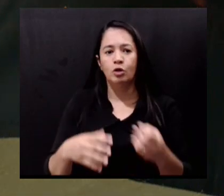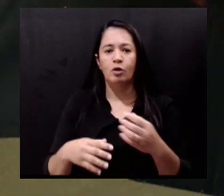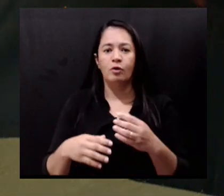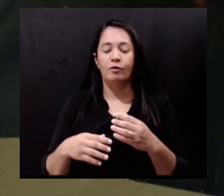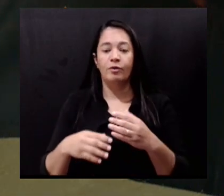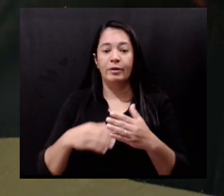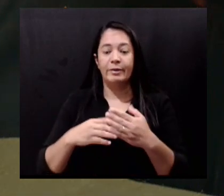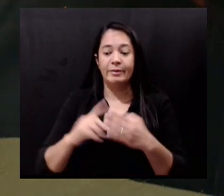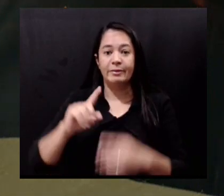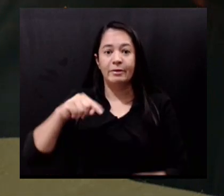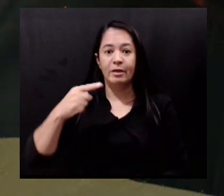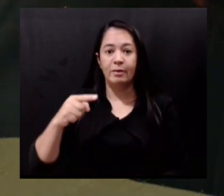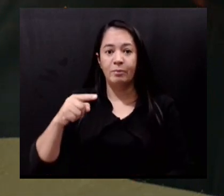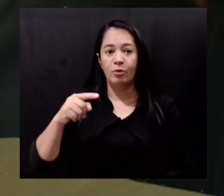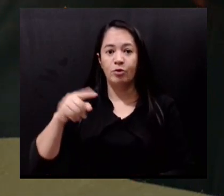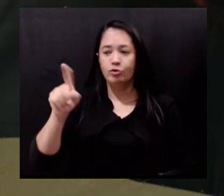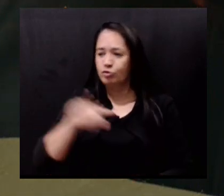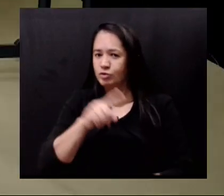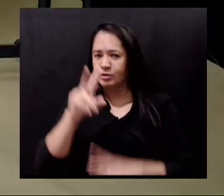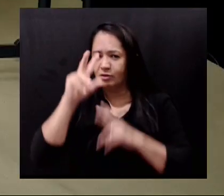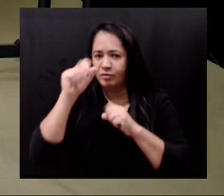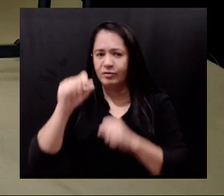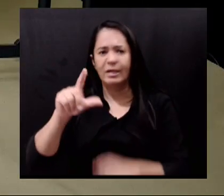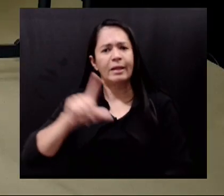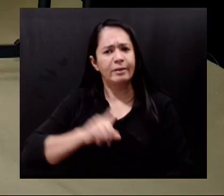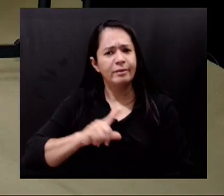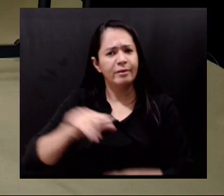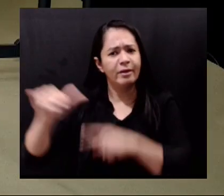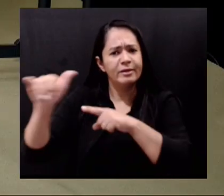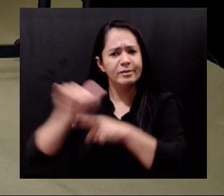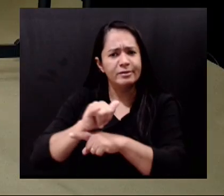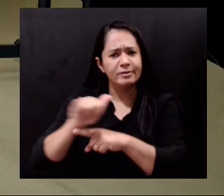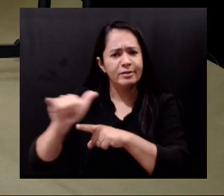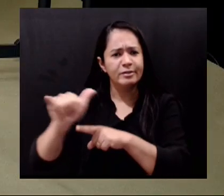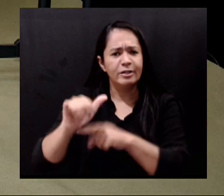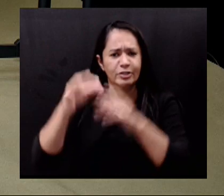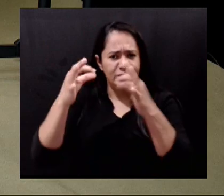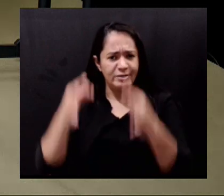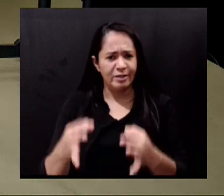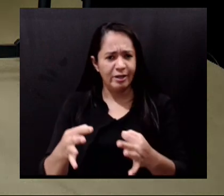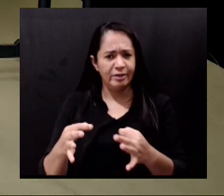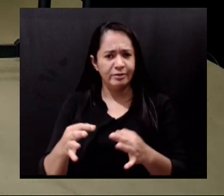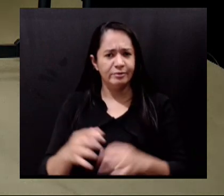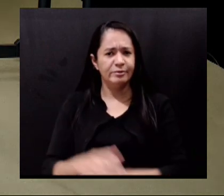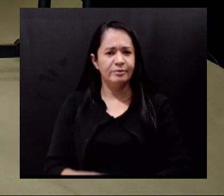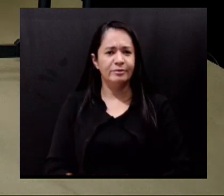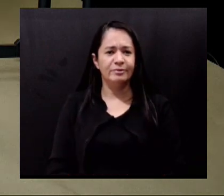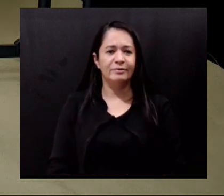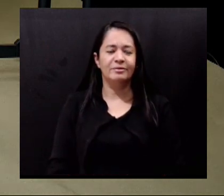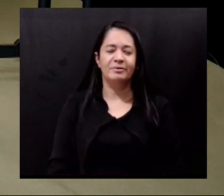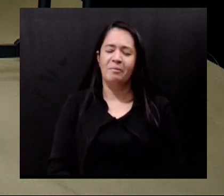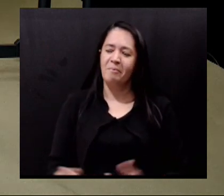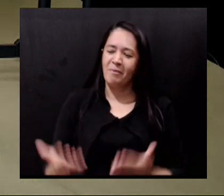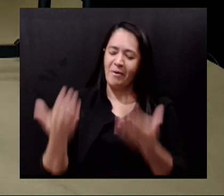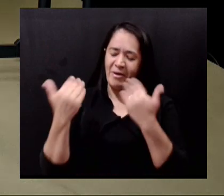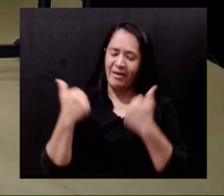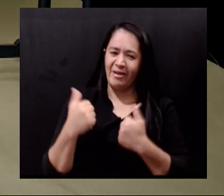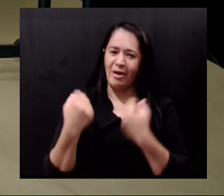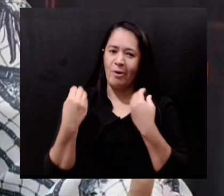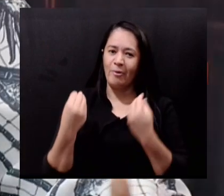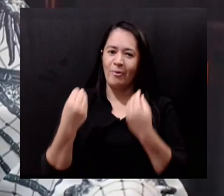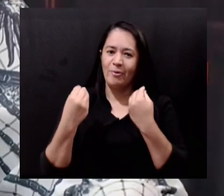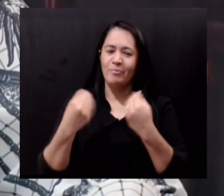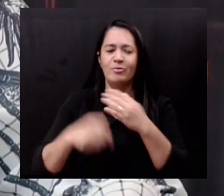estratégia realmente que funciona nesses casos? Vamos lá, Susana, como é que faz isso?